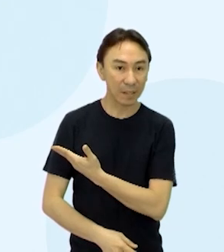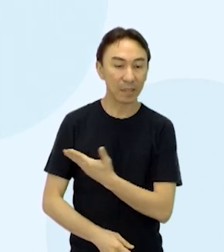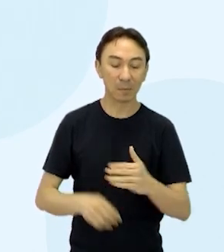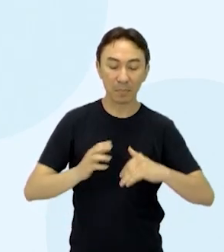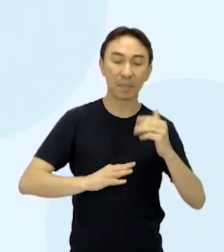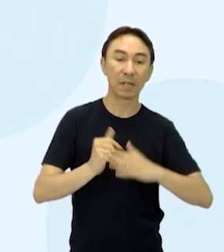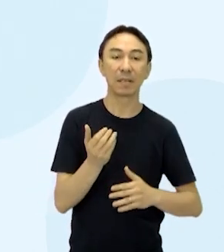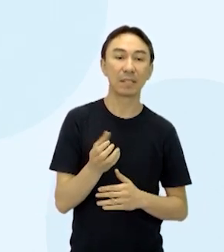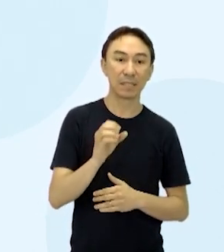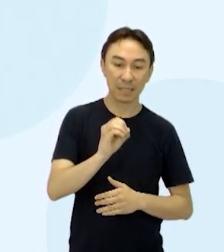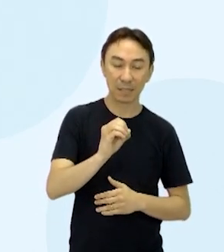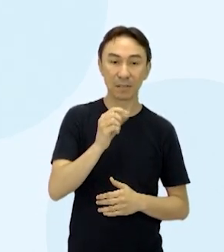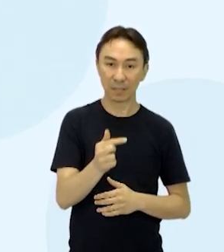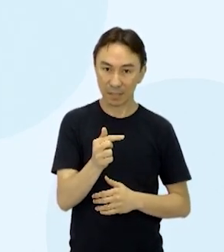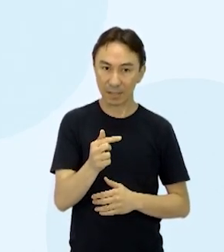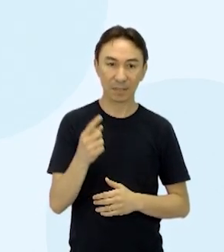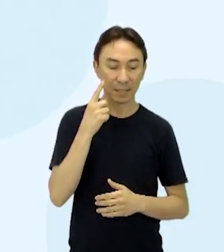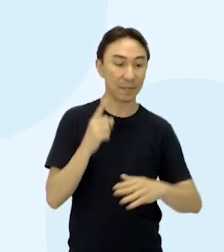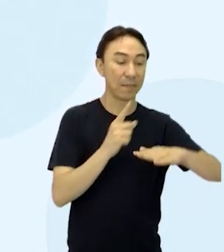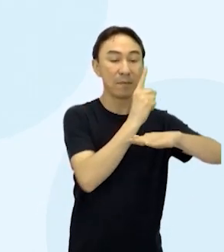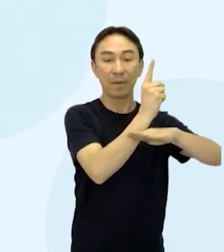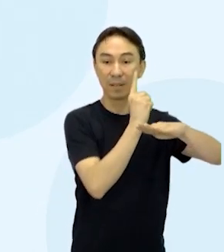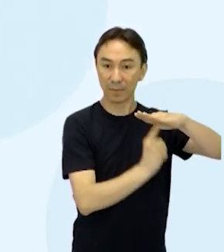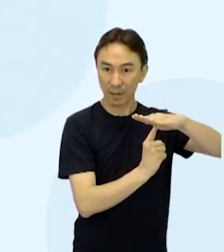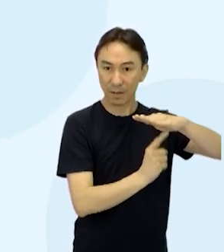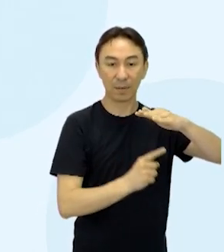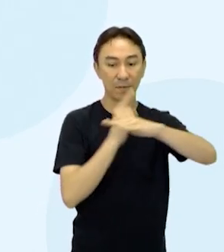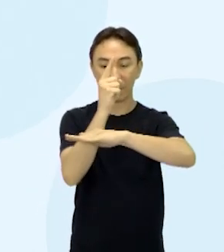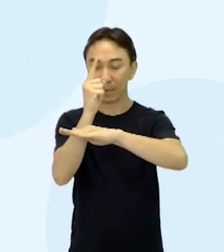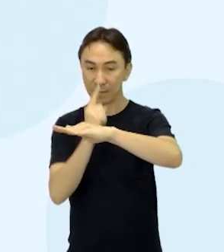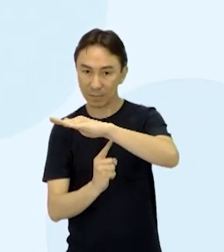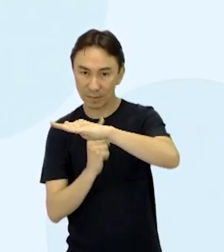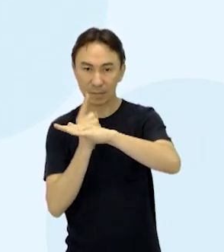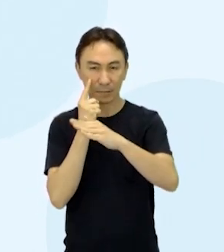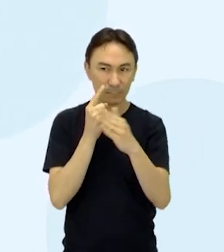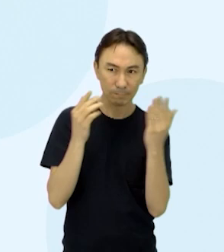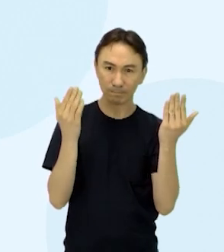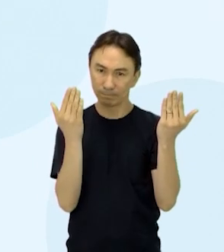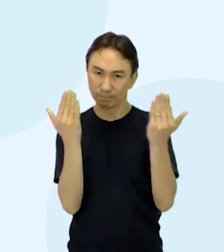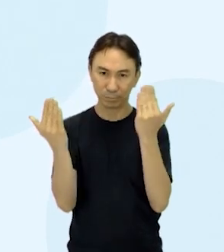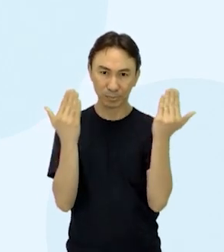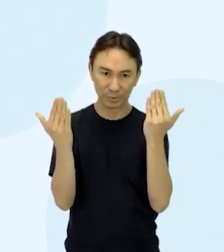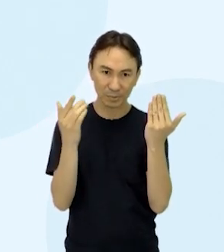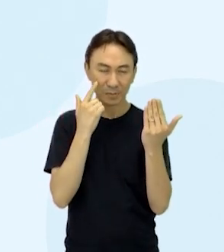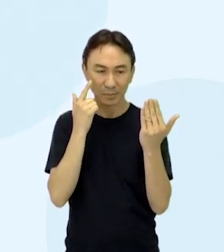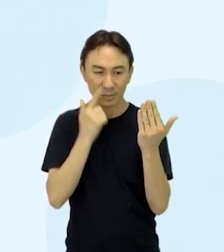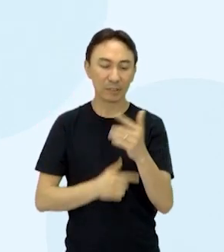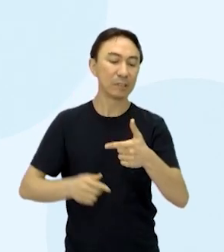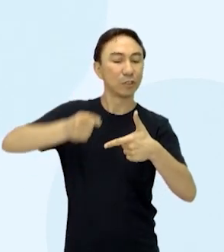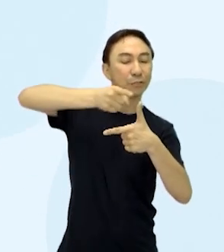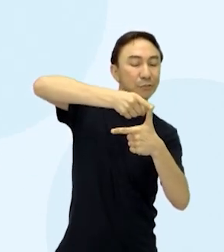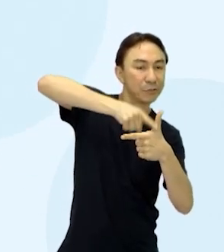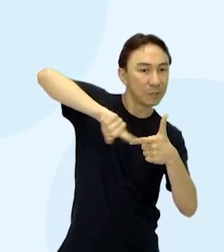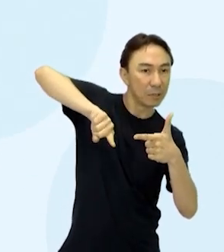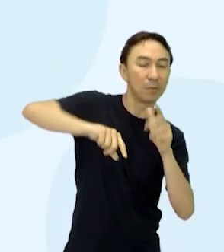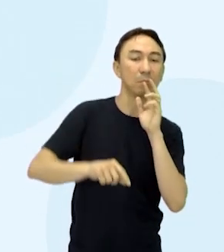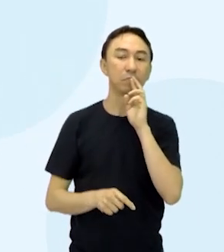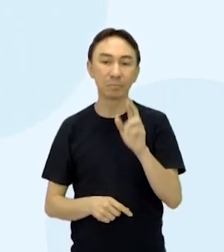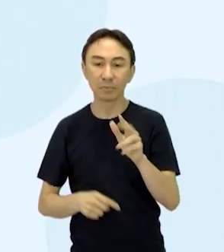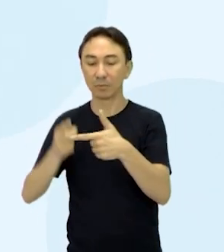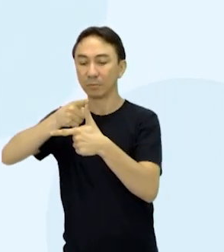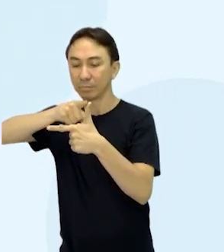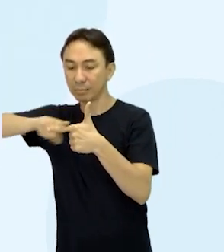comparar e ordenar frações associadas às ideias de partes de inteiros e resultado de divisão, identificando